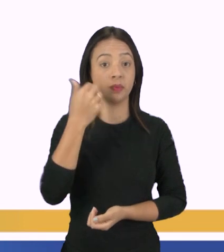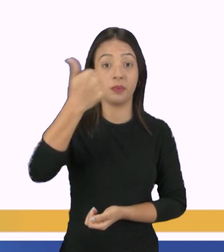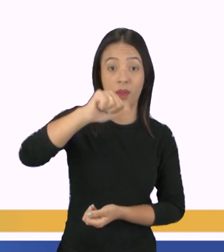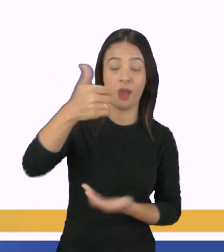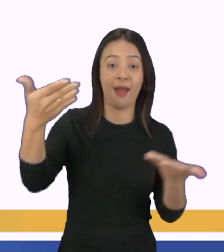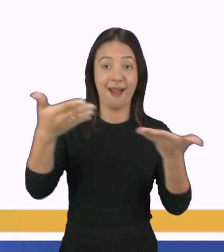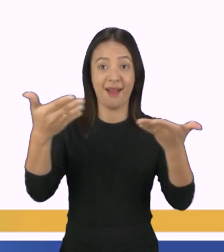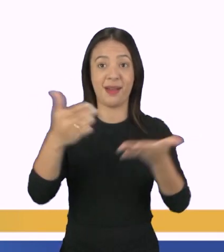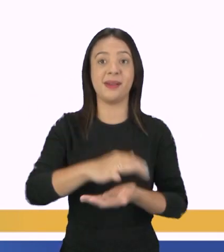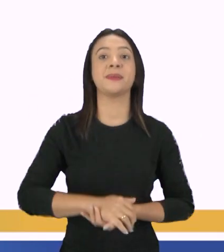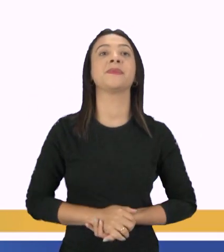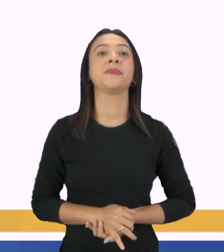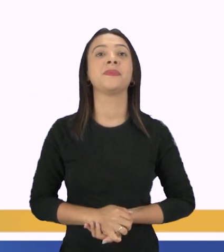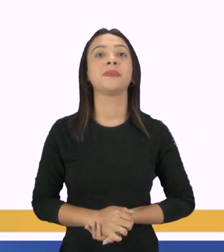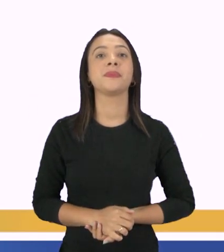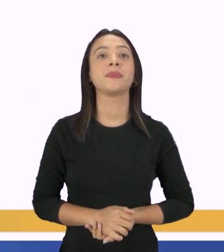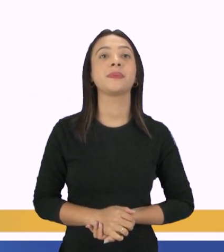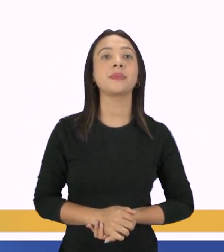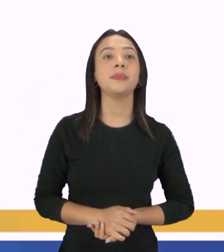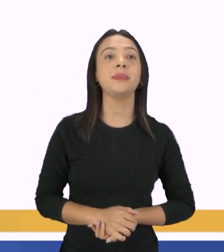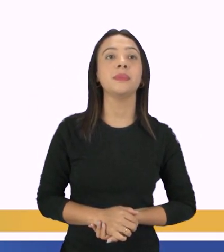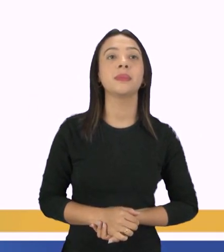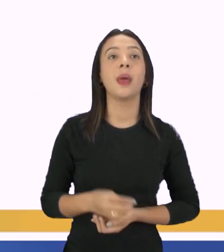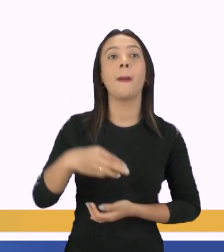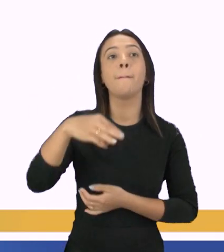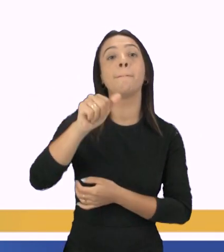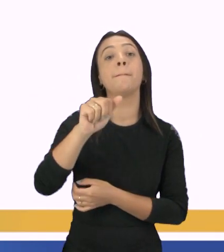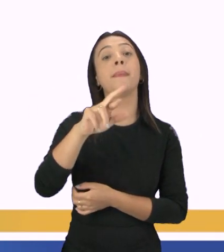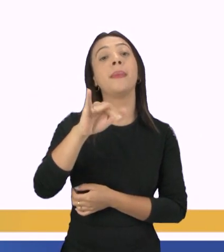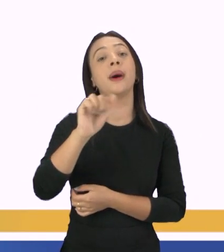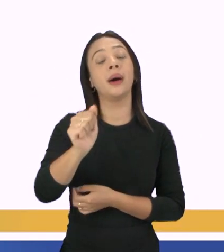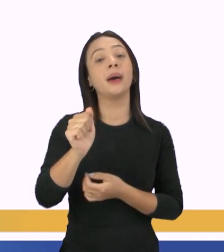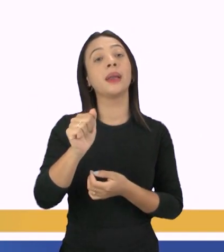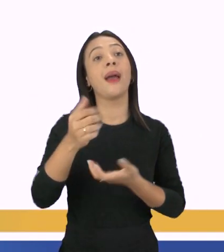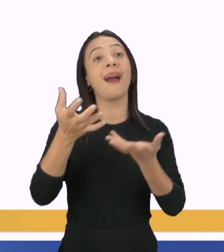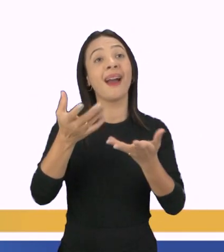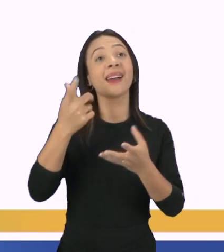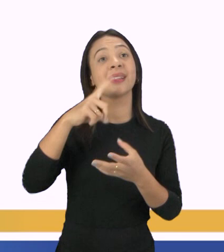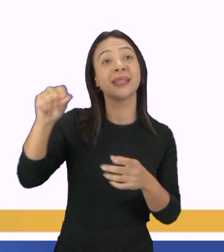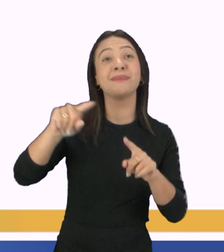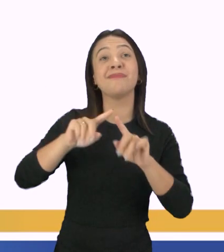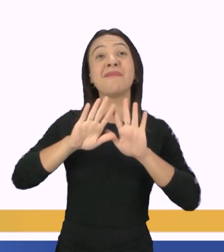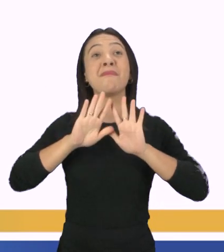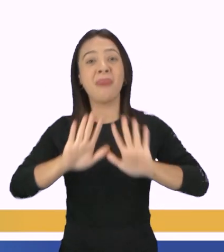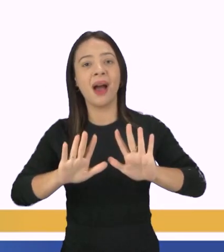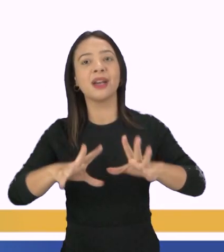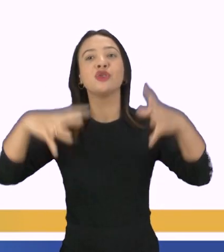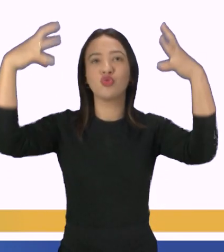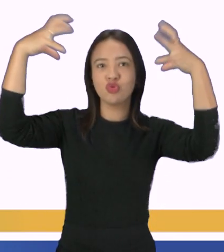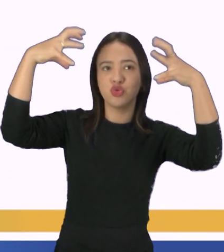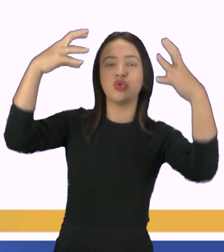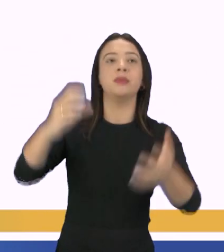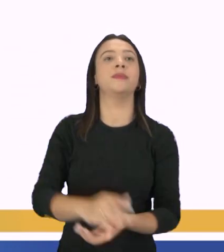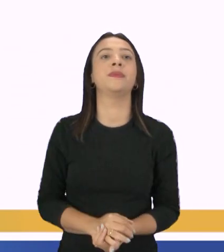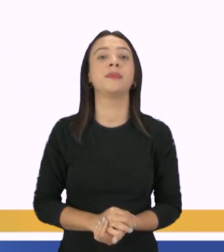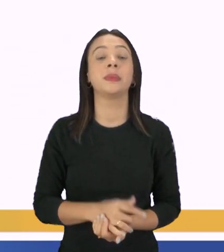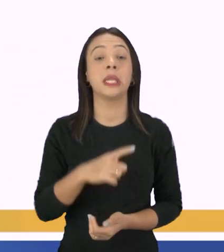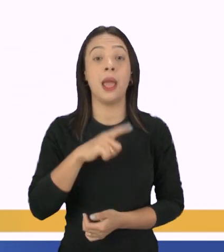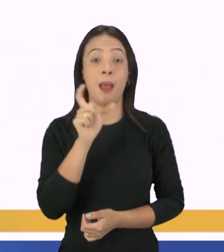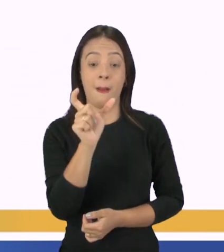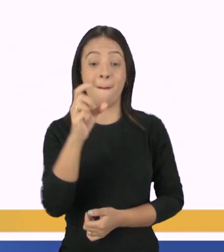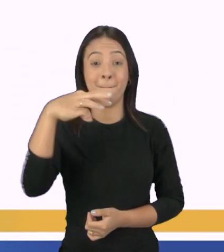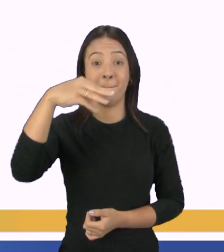Nós vamos primeiro do lado esquerdo. Maria quer sair, mas vai chover. A expressão mais na frase